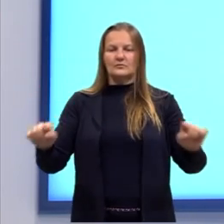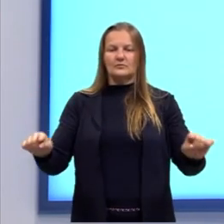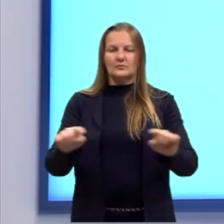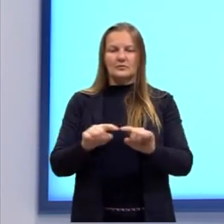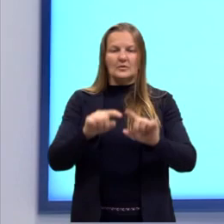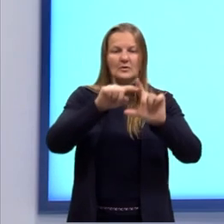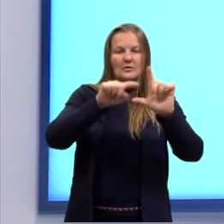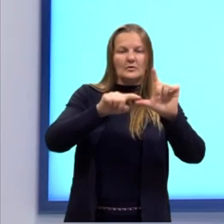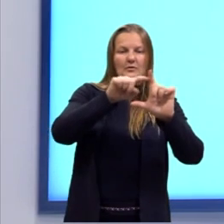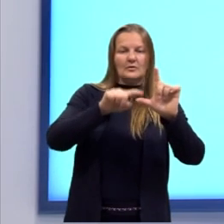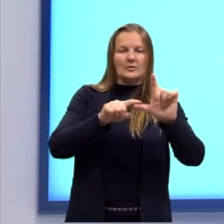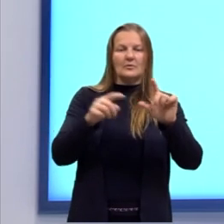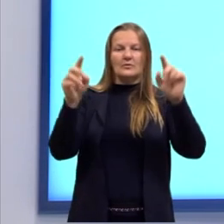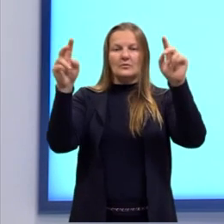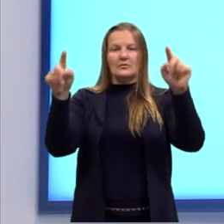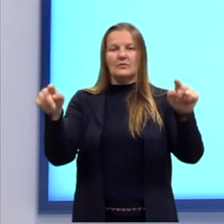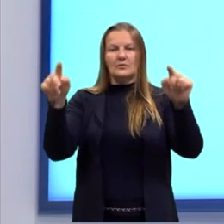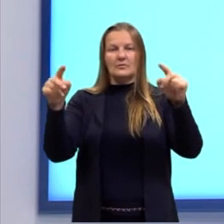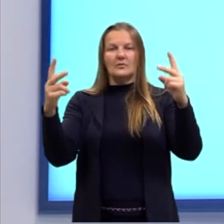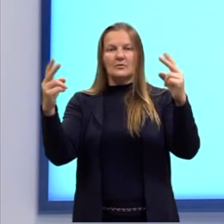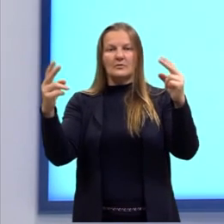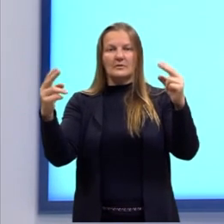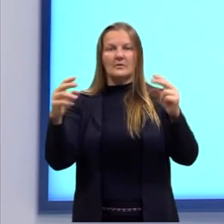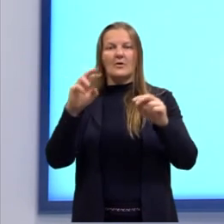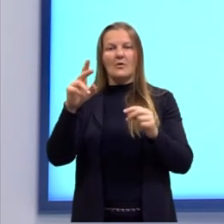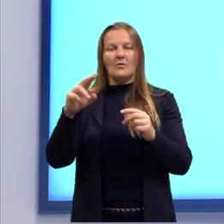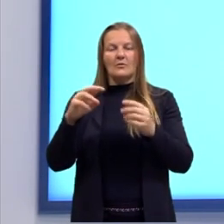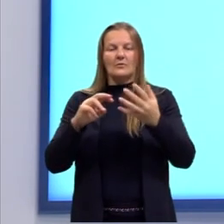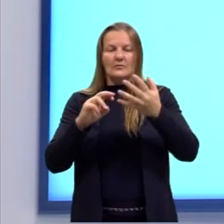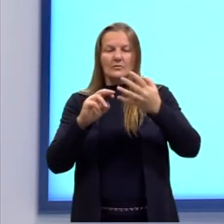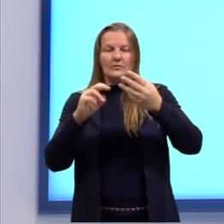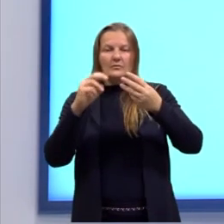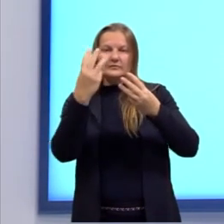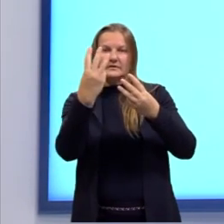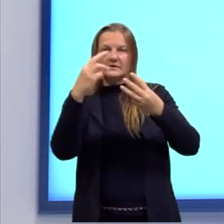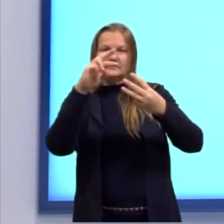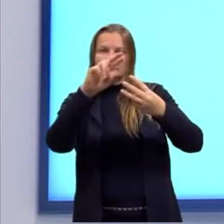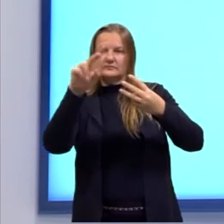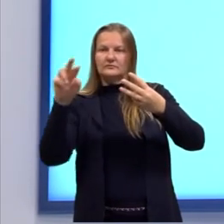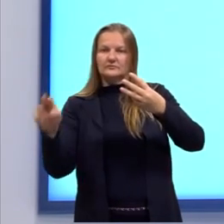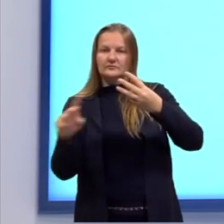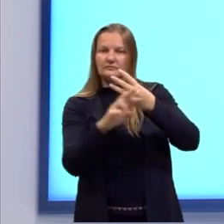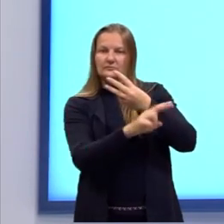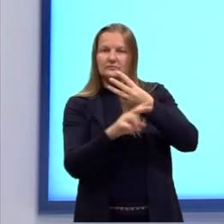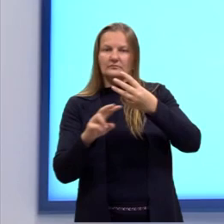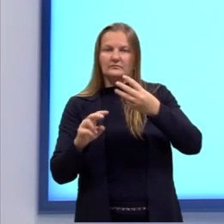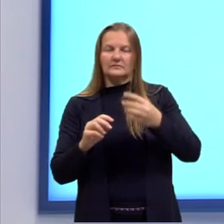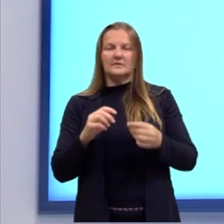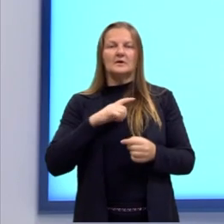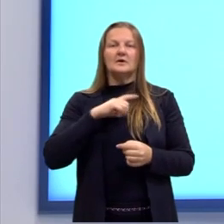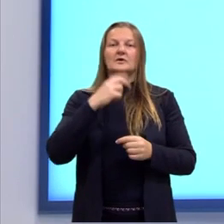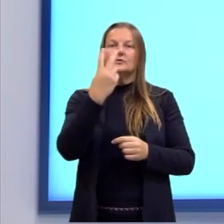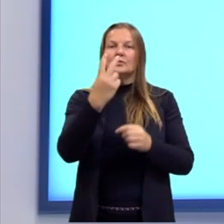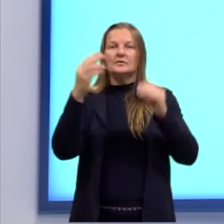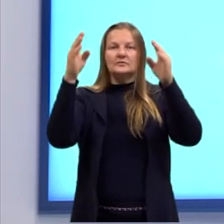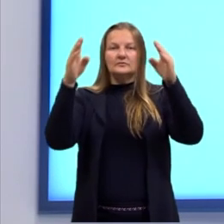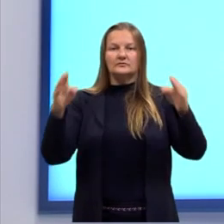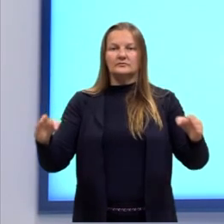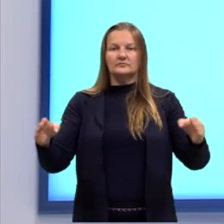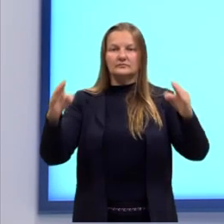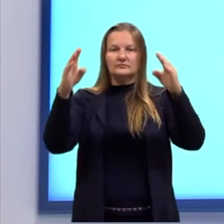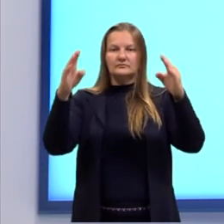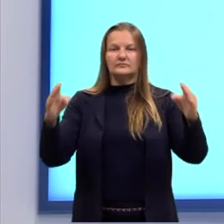trapézio isósceles e escaleno já os paralelogramos possuem dois pares de lados